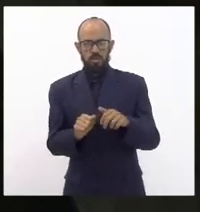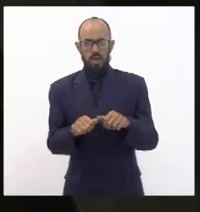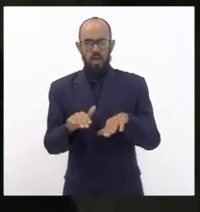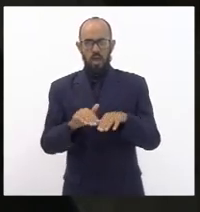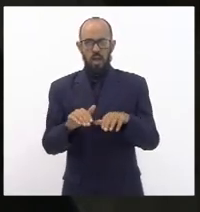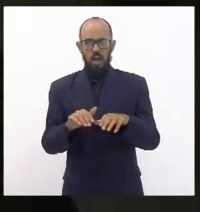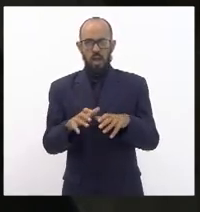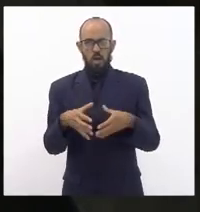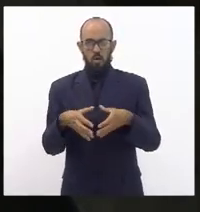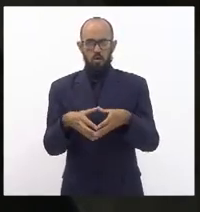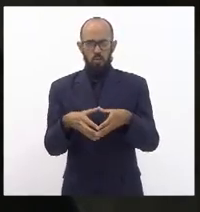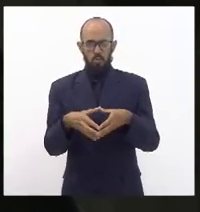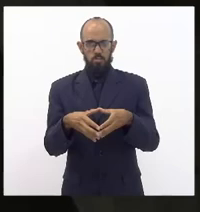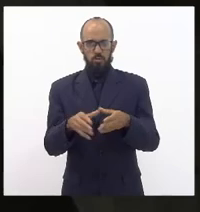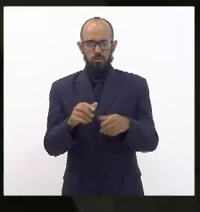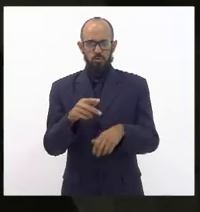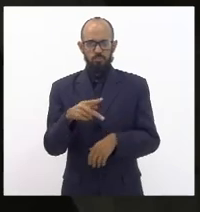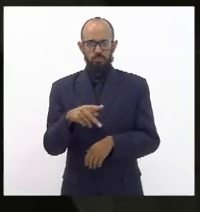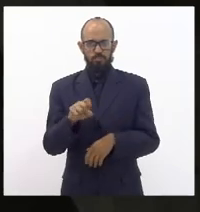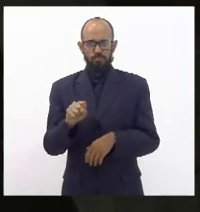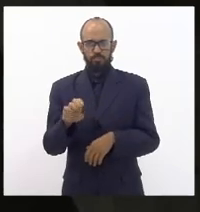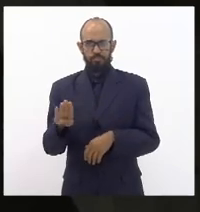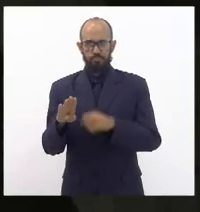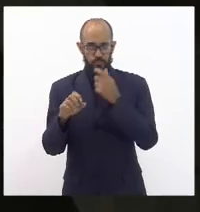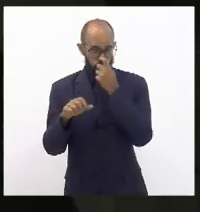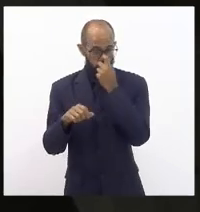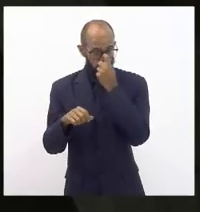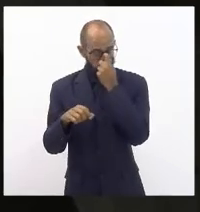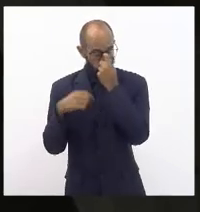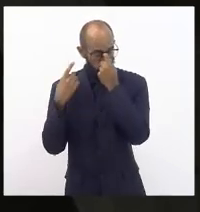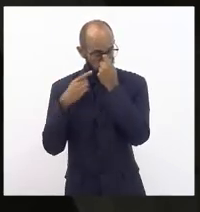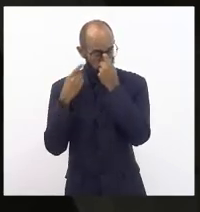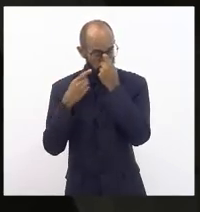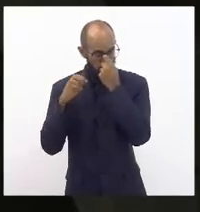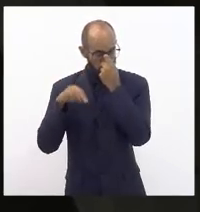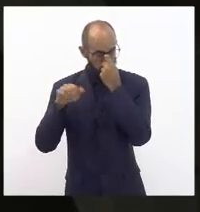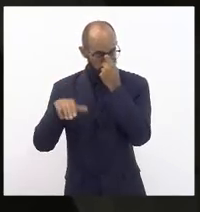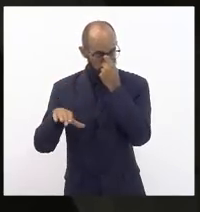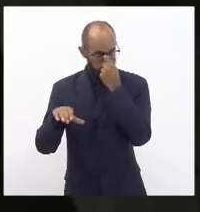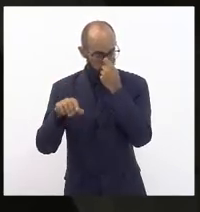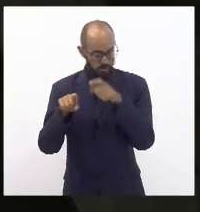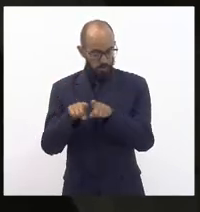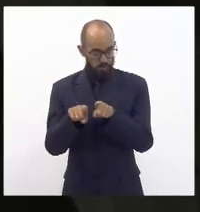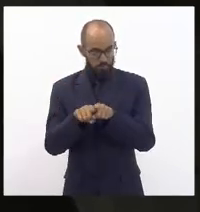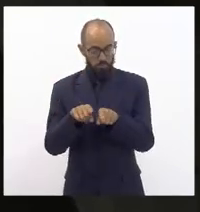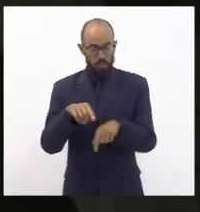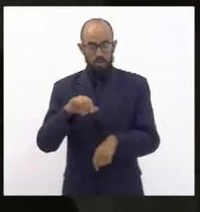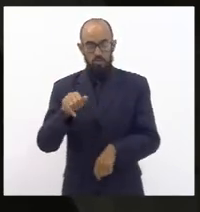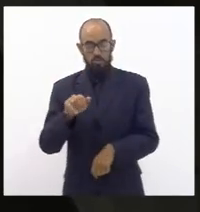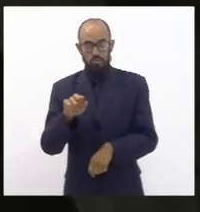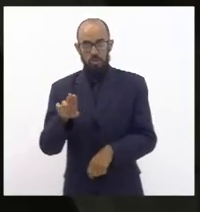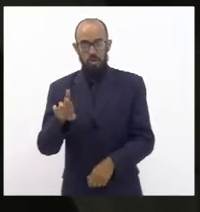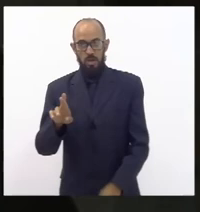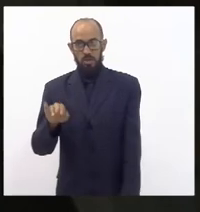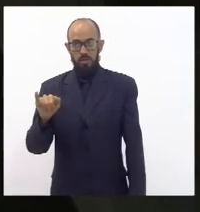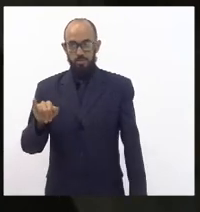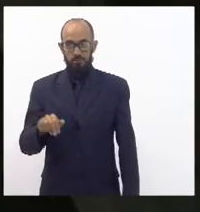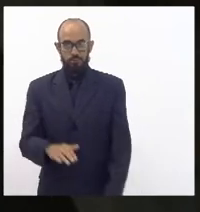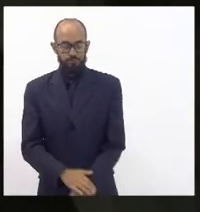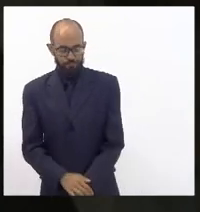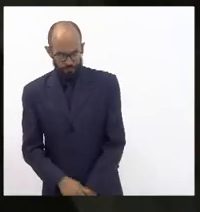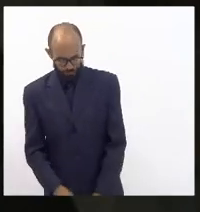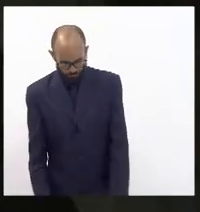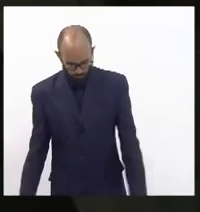bancada do PSB aqui na Assembleia Legislativa como deputado Carlos minc e o deputado e o e até o presente momento e